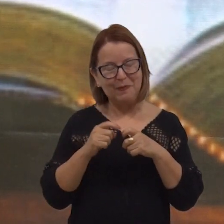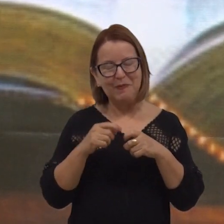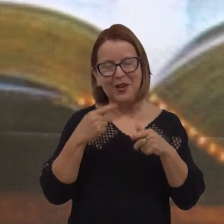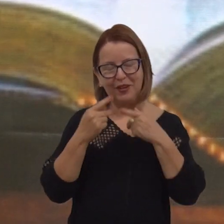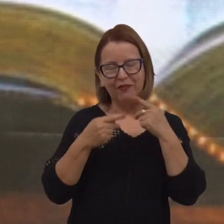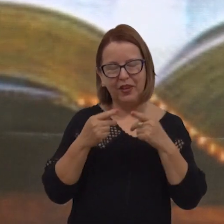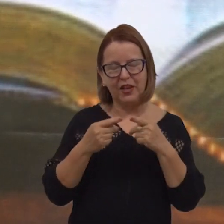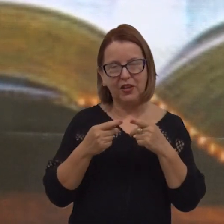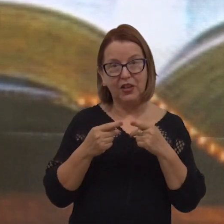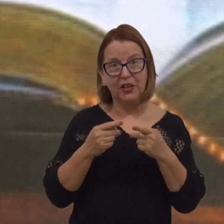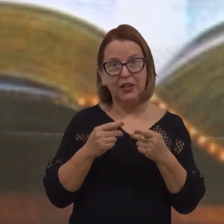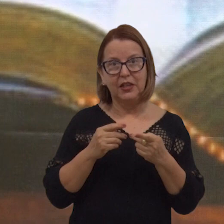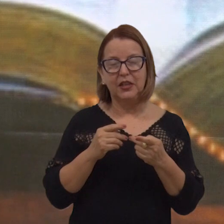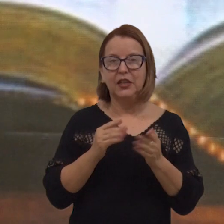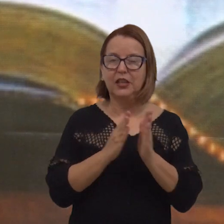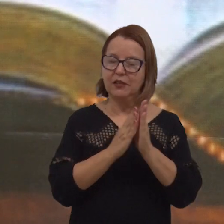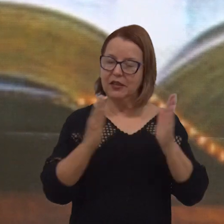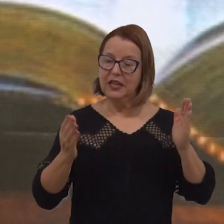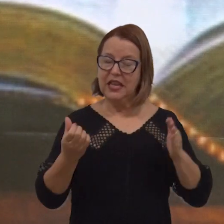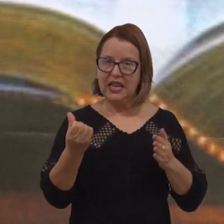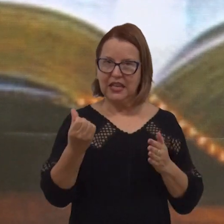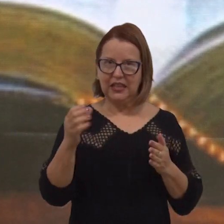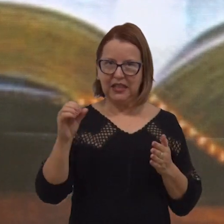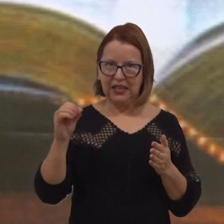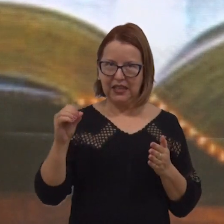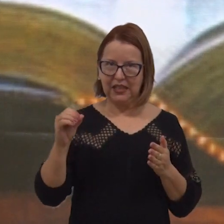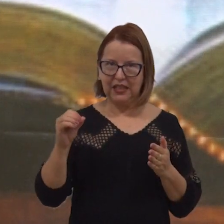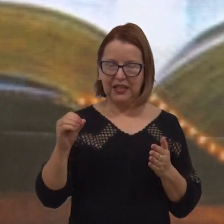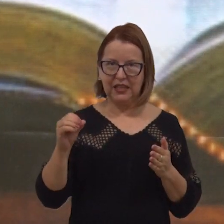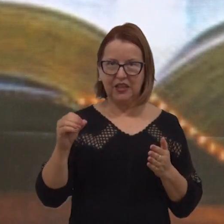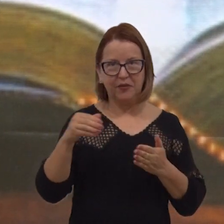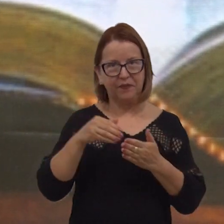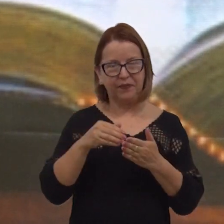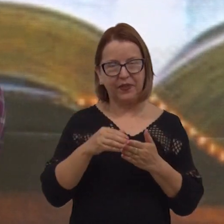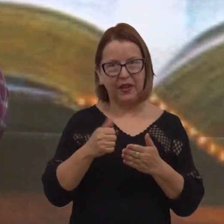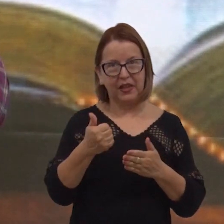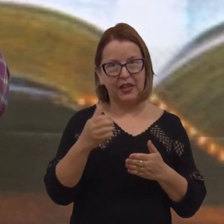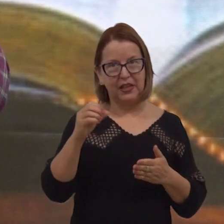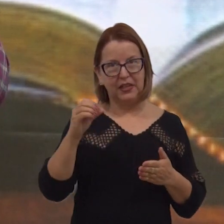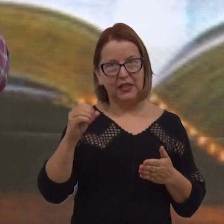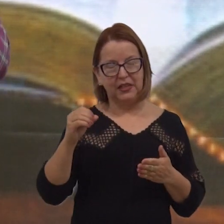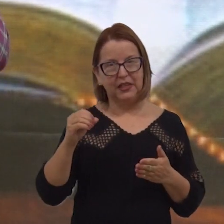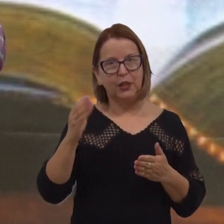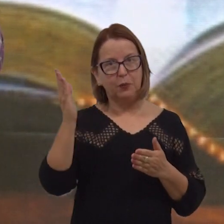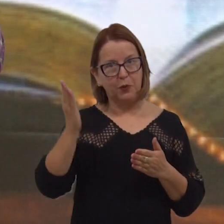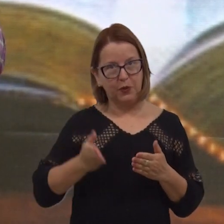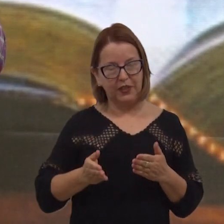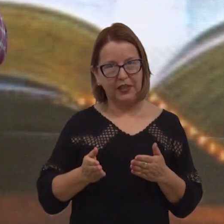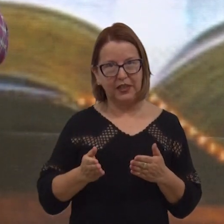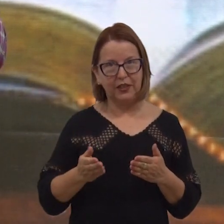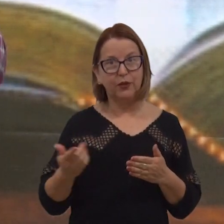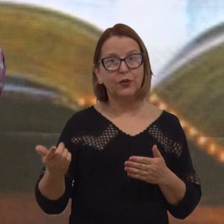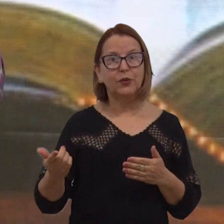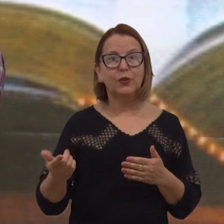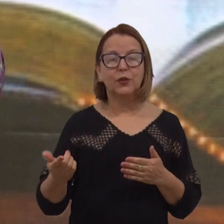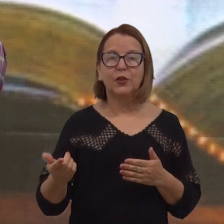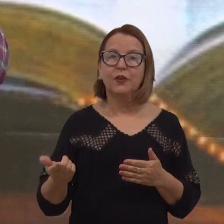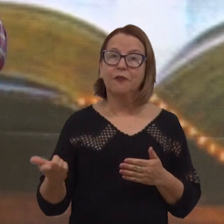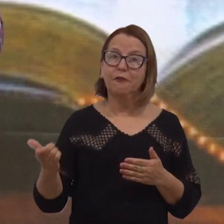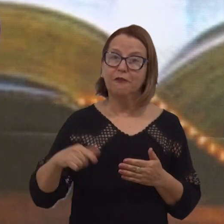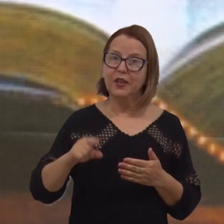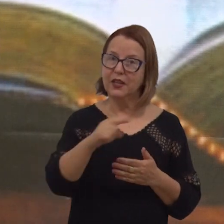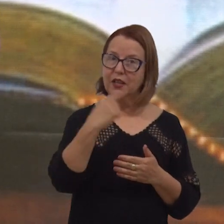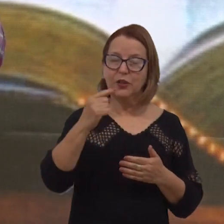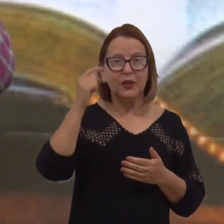60% a quase 100% das doenças, elas são psicossomáticas, ela vem da nossa mente. É aquilo que eu disse